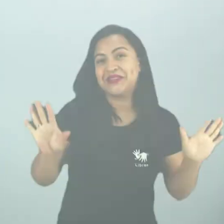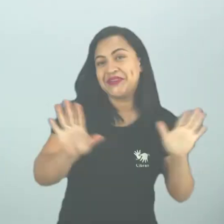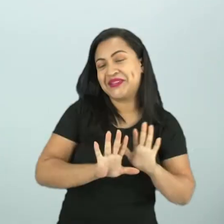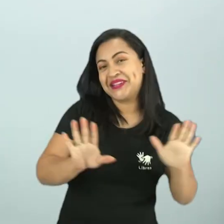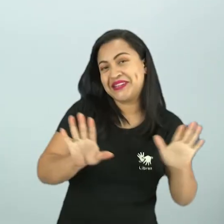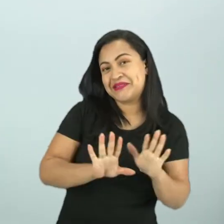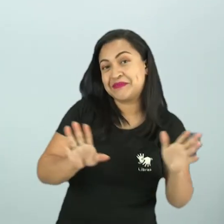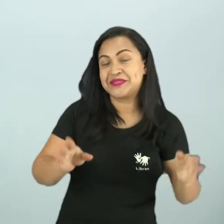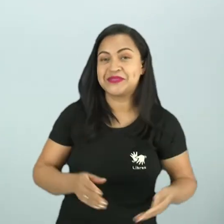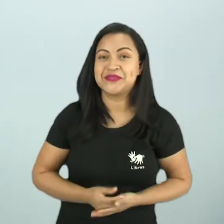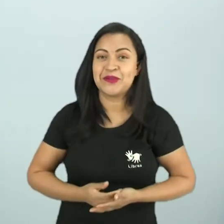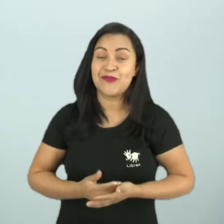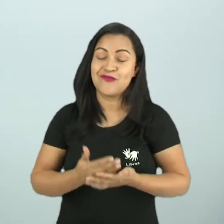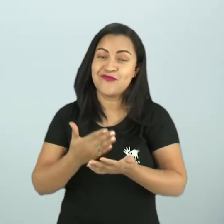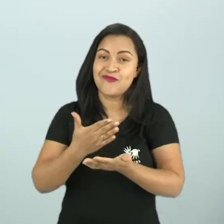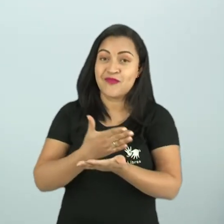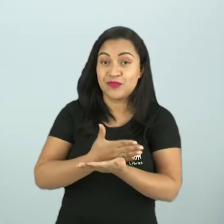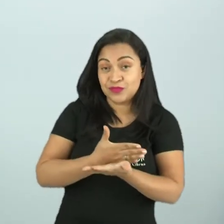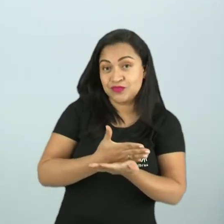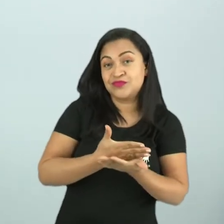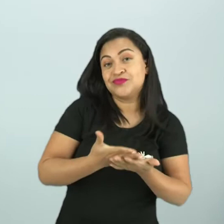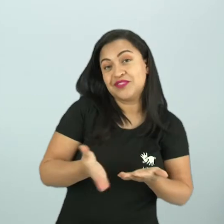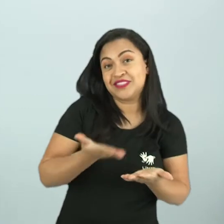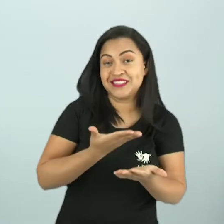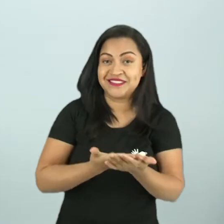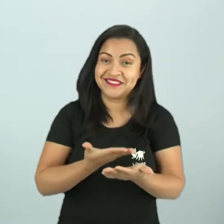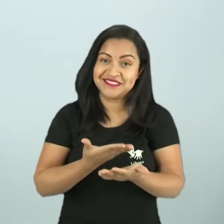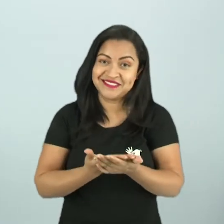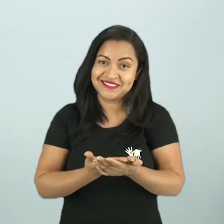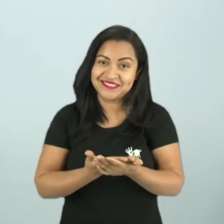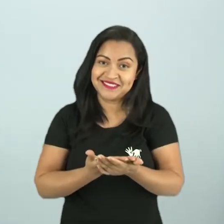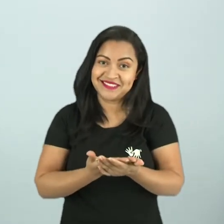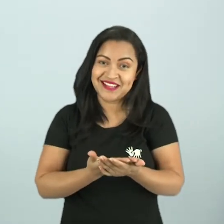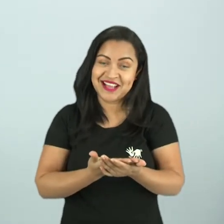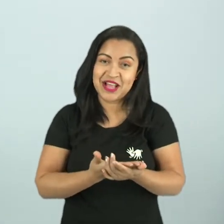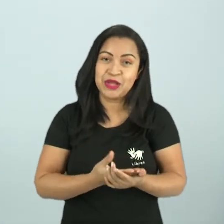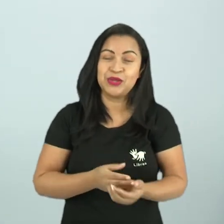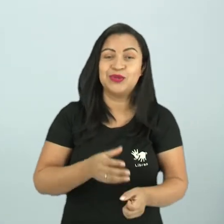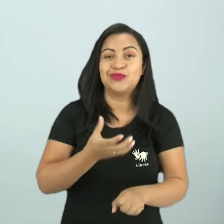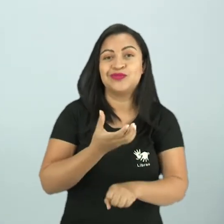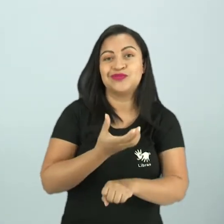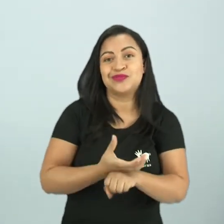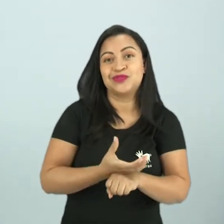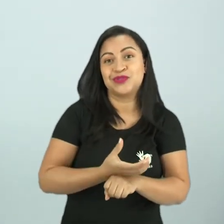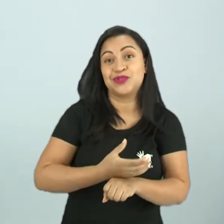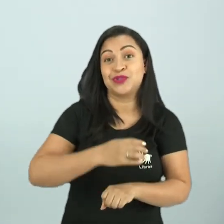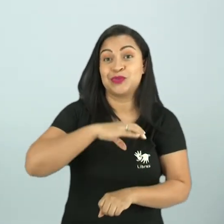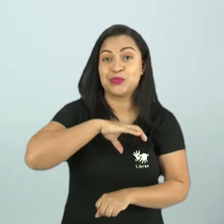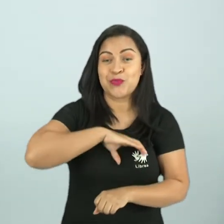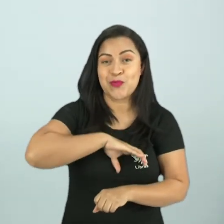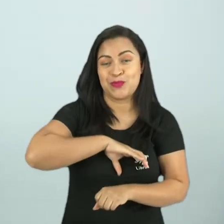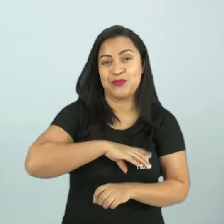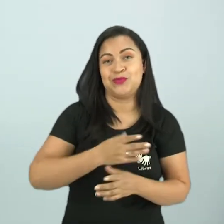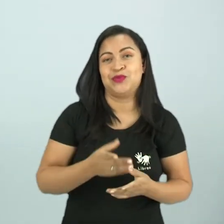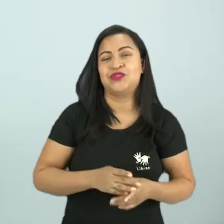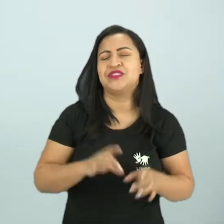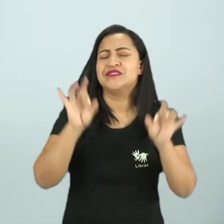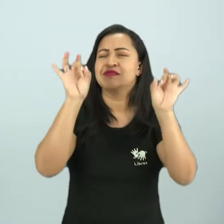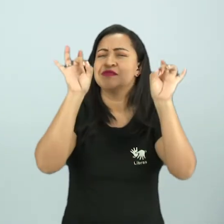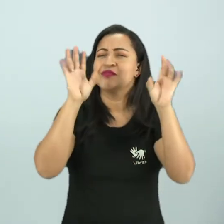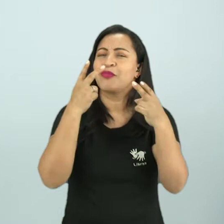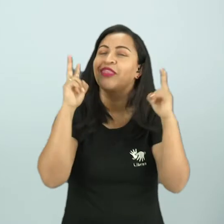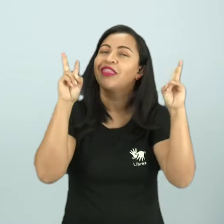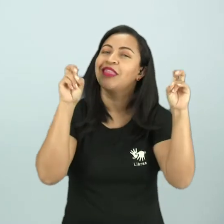Olá pessoal, vamos dar início à nossa aula de língua portuguesa, hoje com um tema super especial, ok?